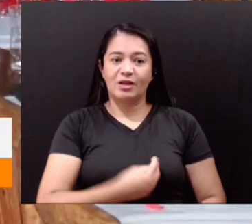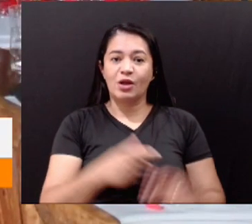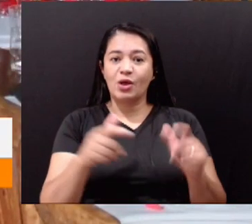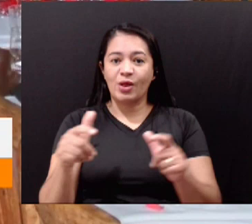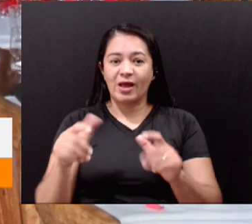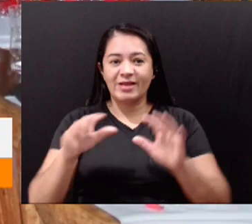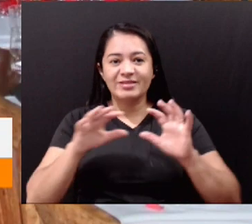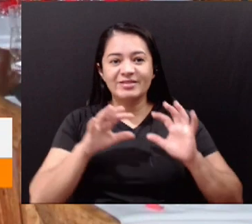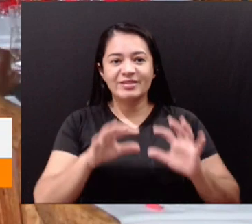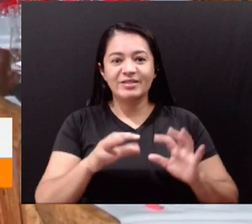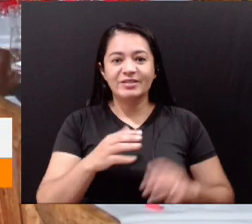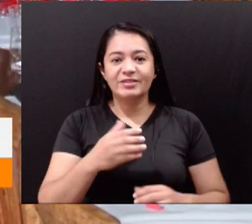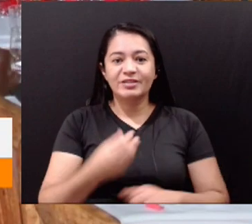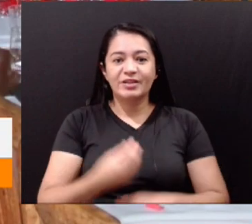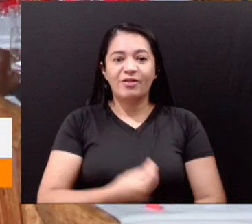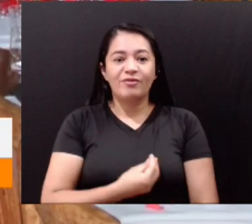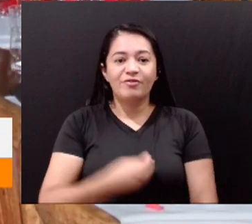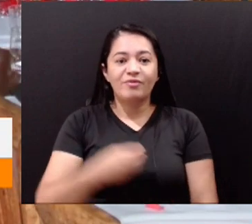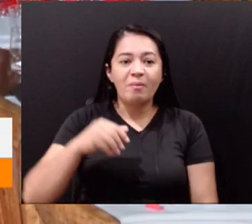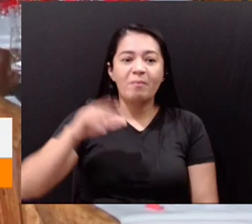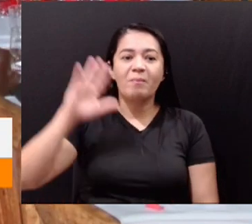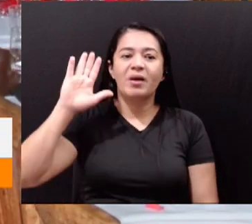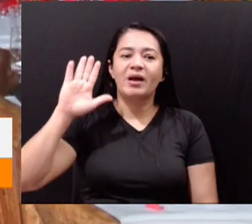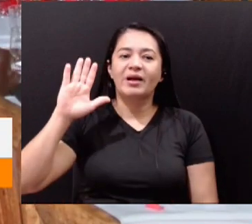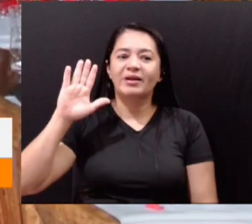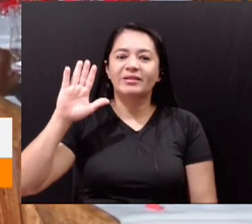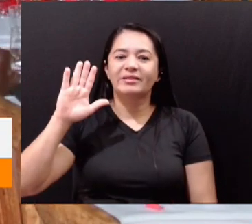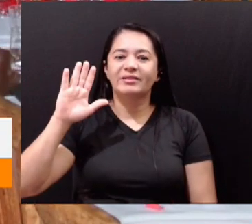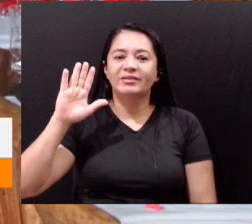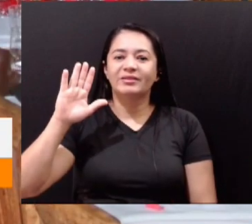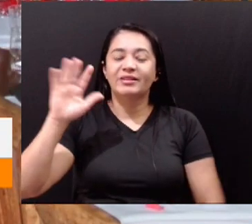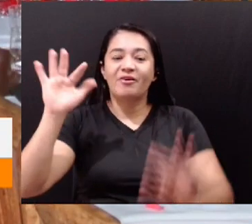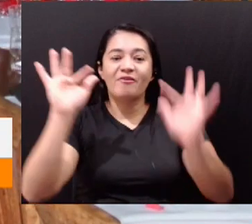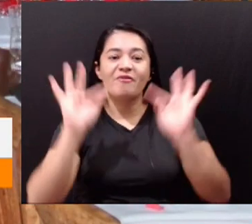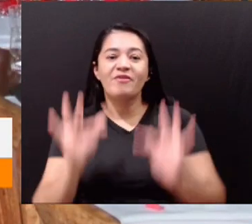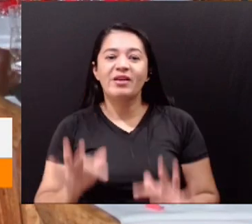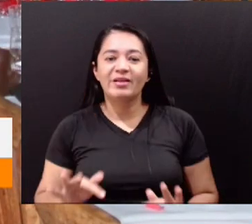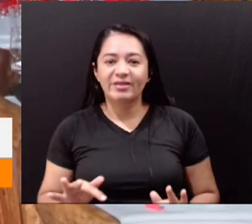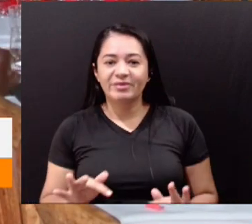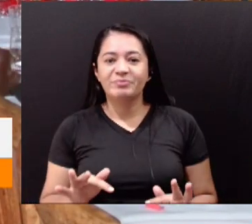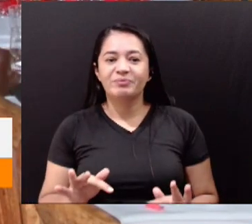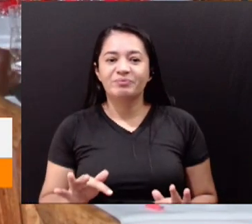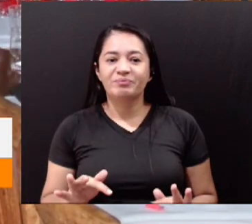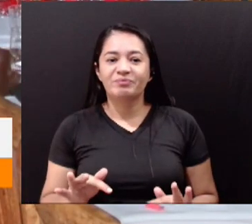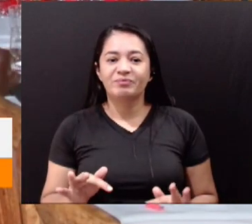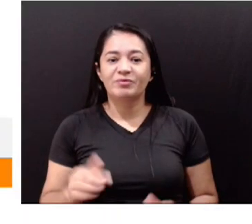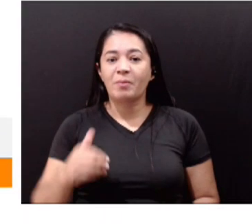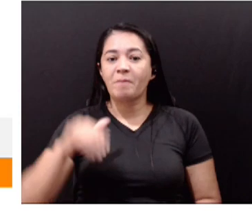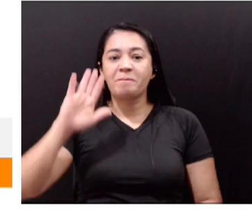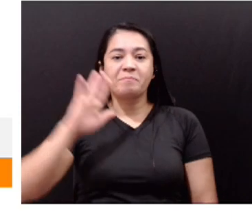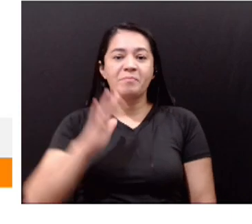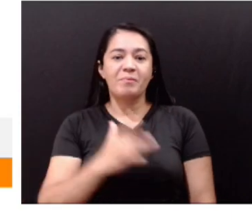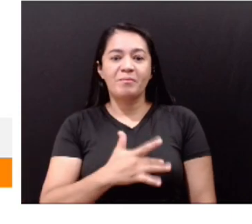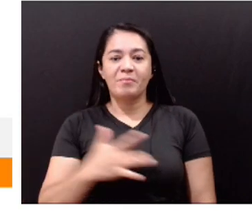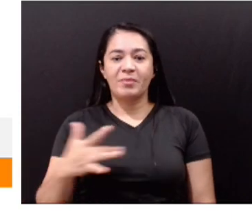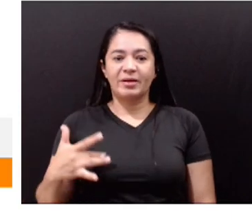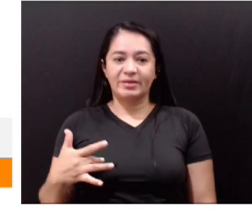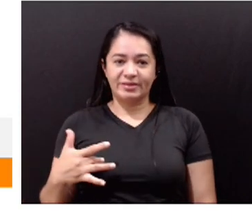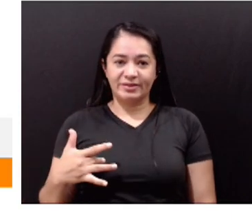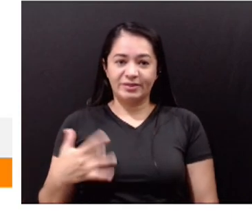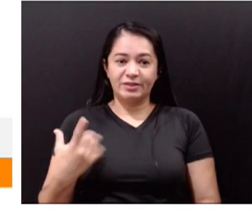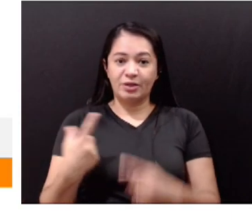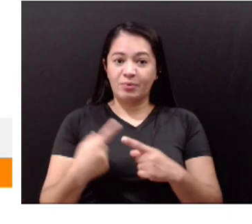mais, elas vivem mais felizes e com mais saúde, porque elas têm